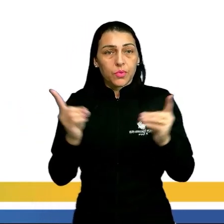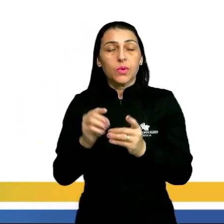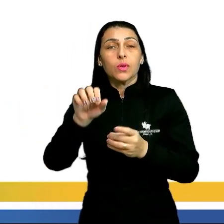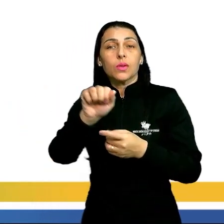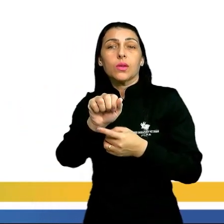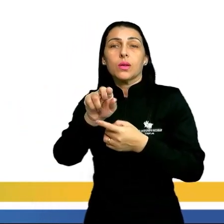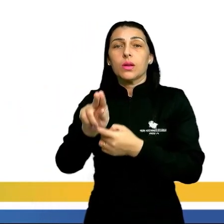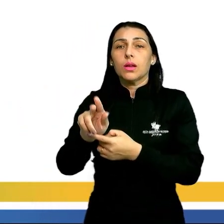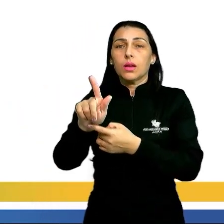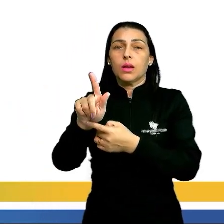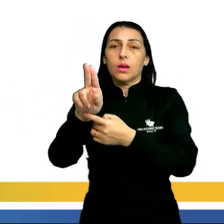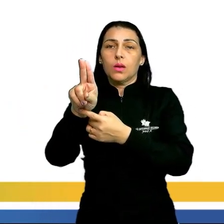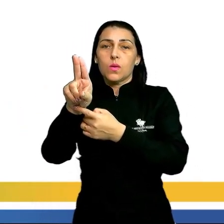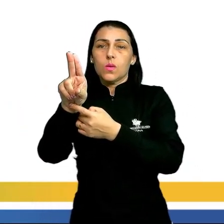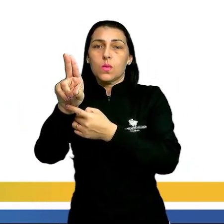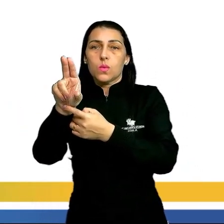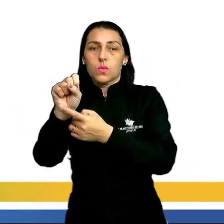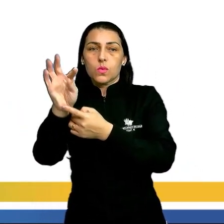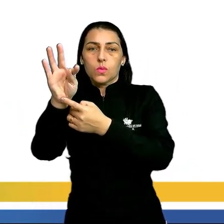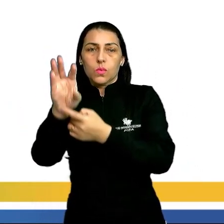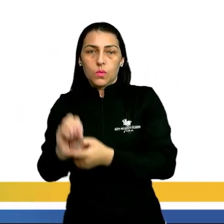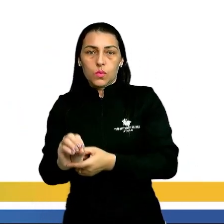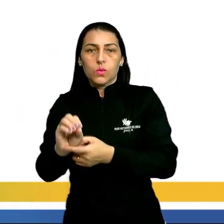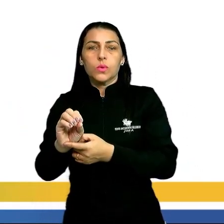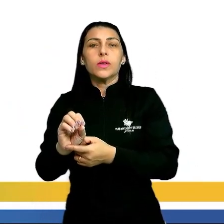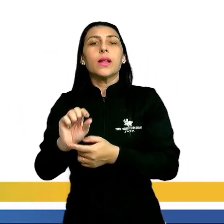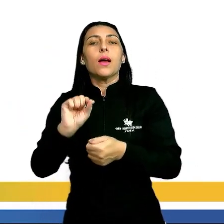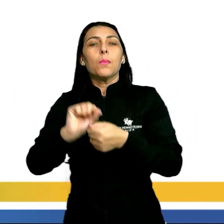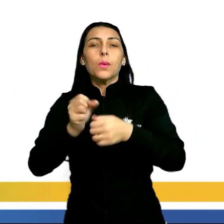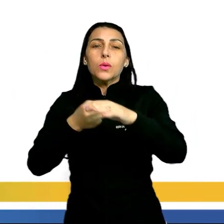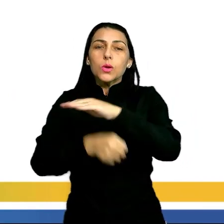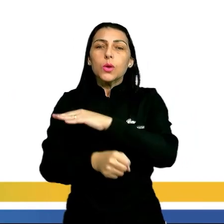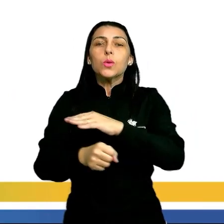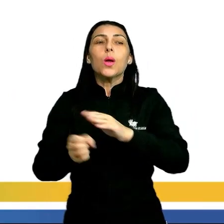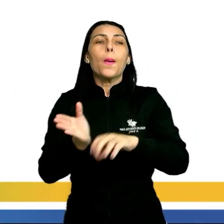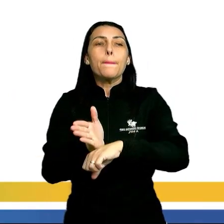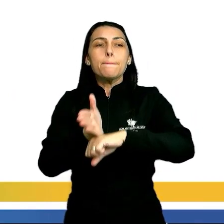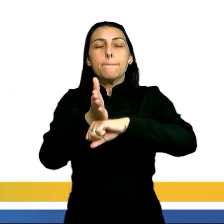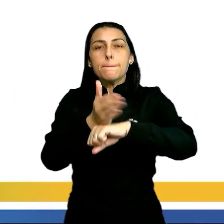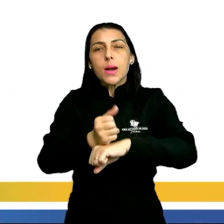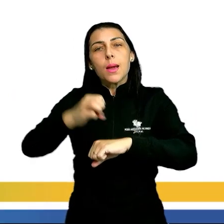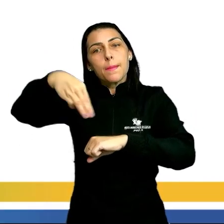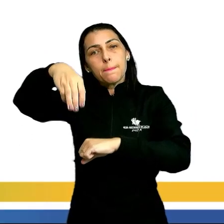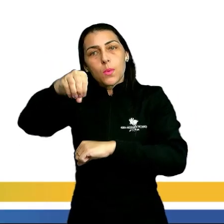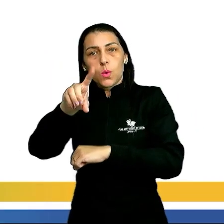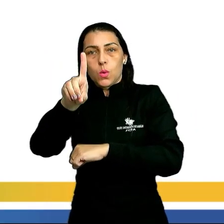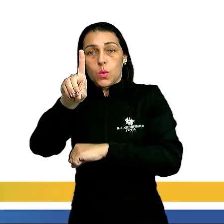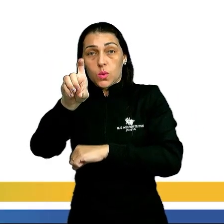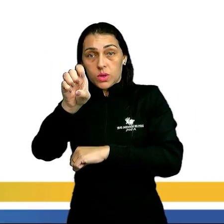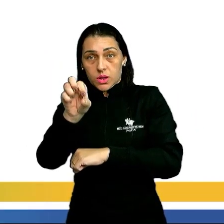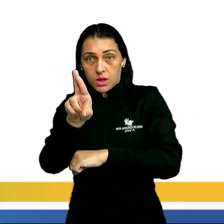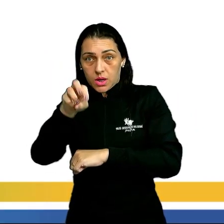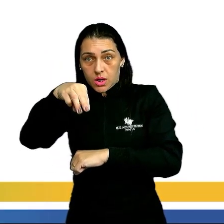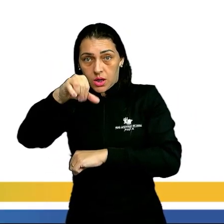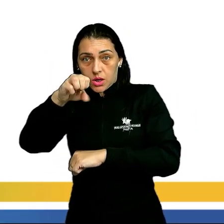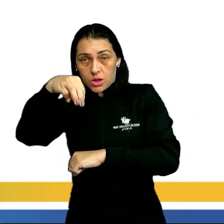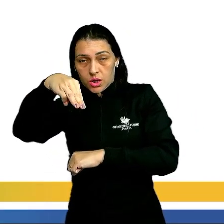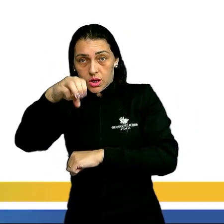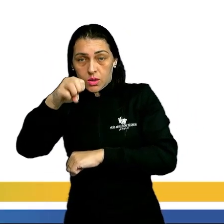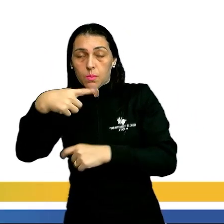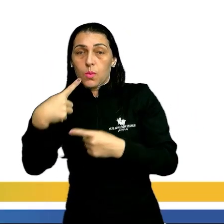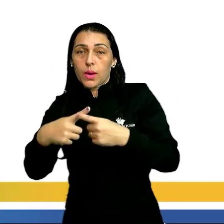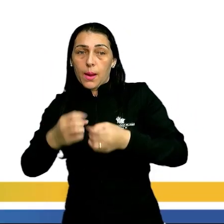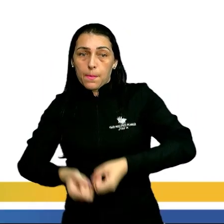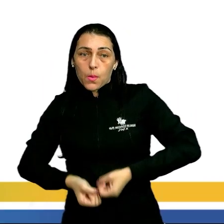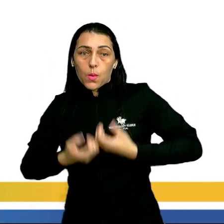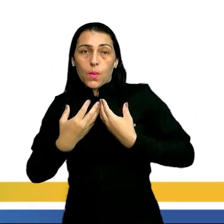Vamos ao comando. Didaticamente, Augusto dos Anjos está inserido dentro do pré-modernismo, em virtude da sua